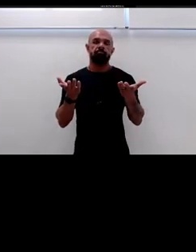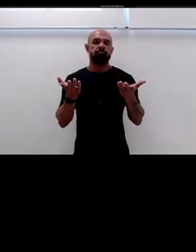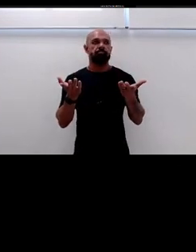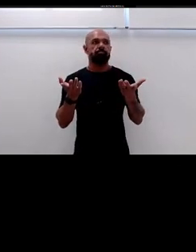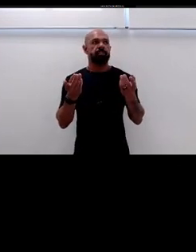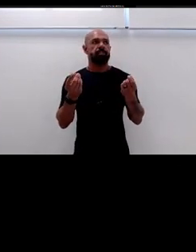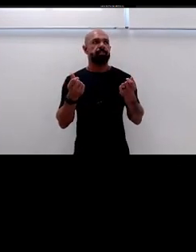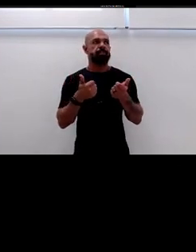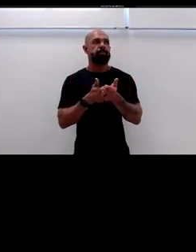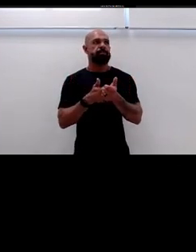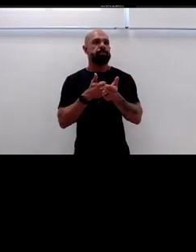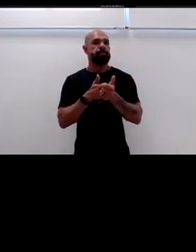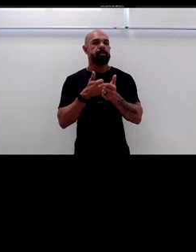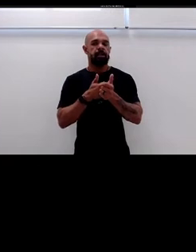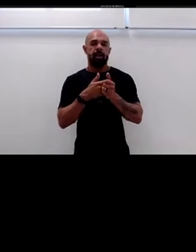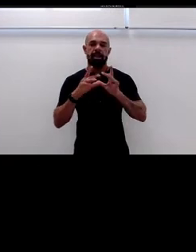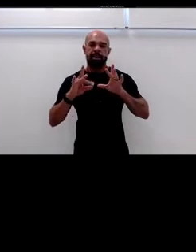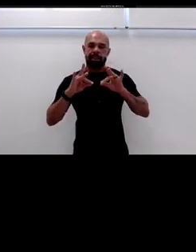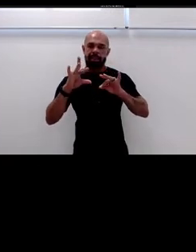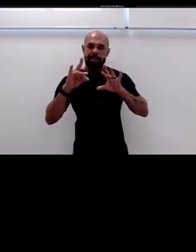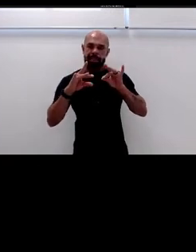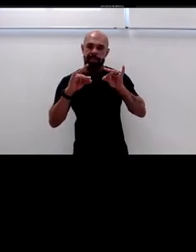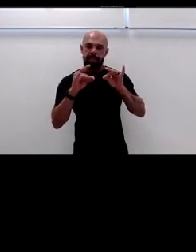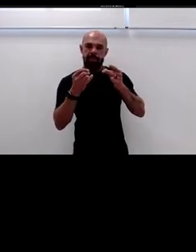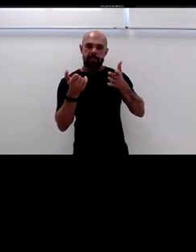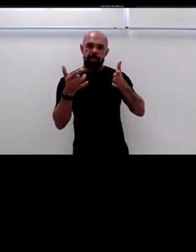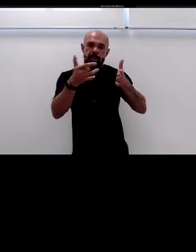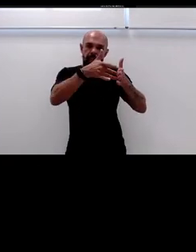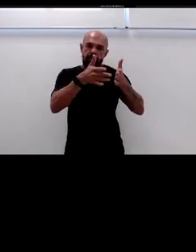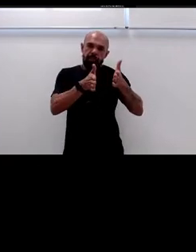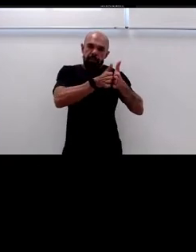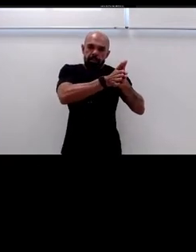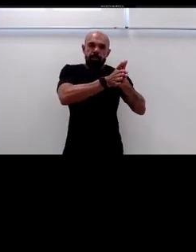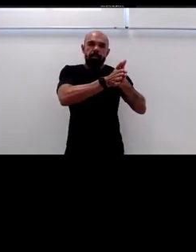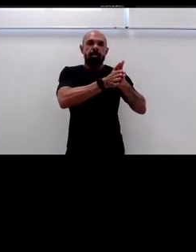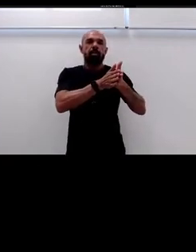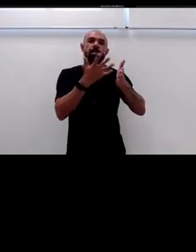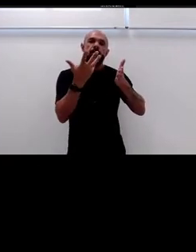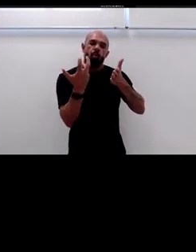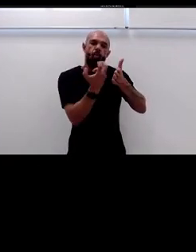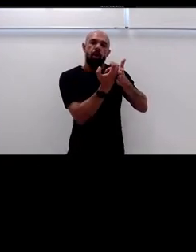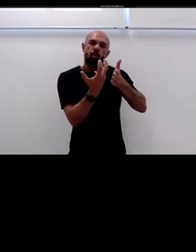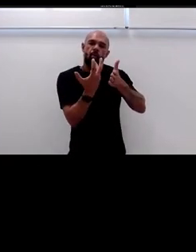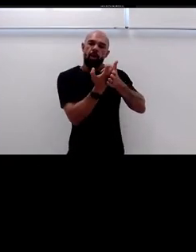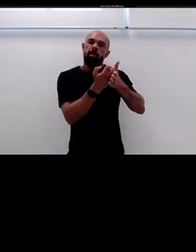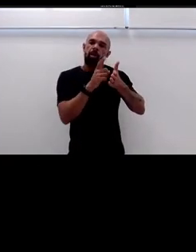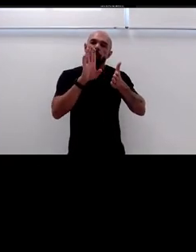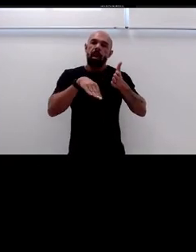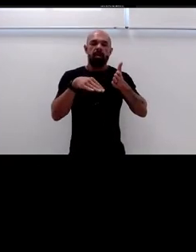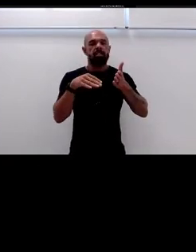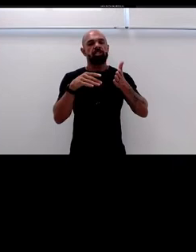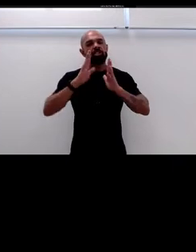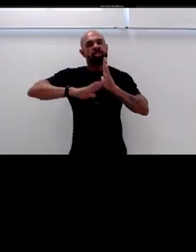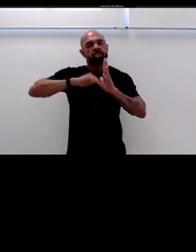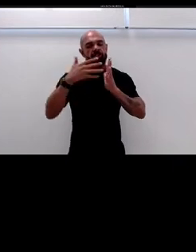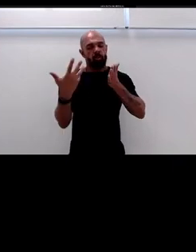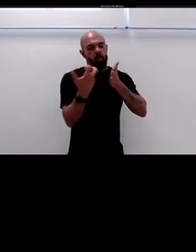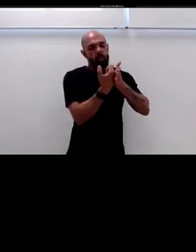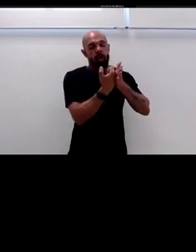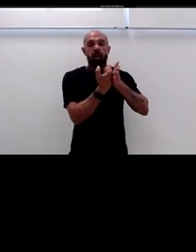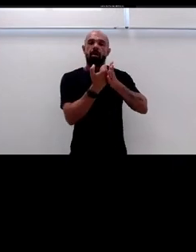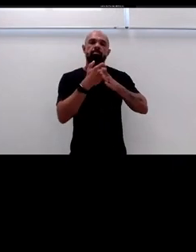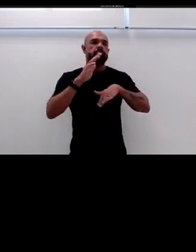A argamassa fica muito apropriada para a pintura, ela começa a receber muito bem o pigmento. E, em determinado